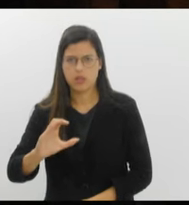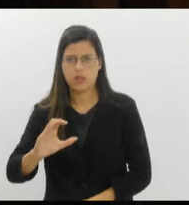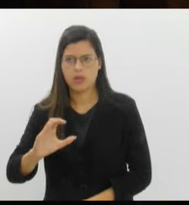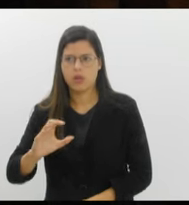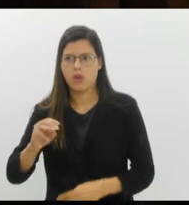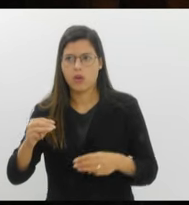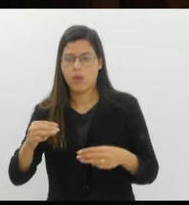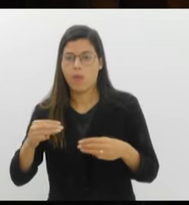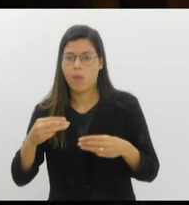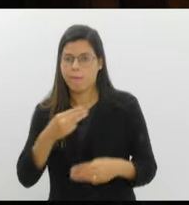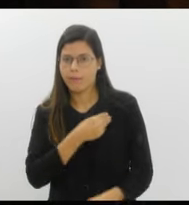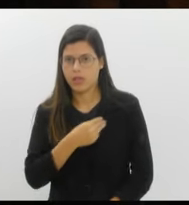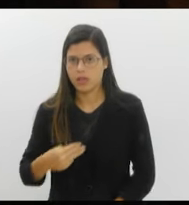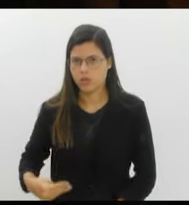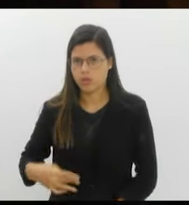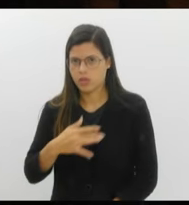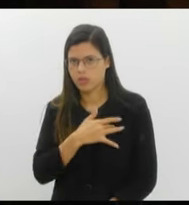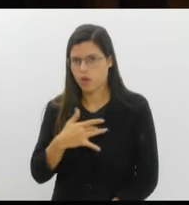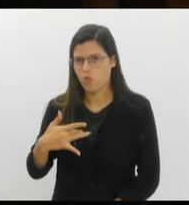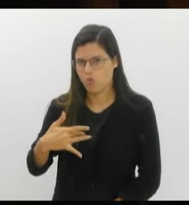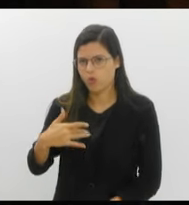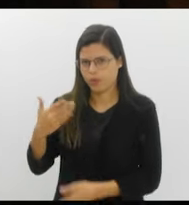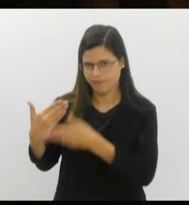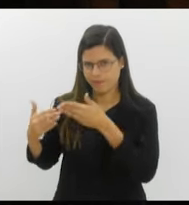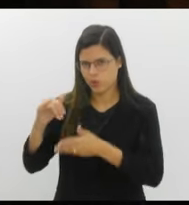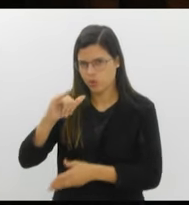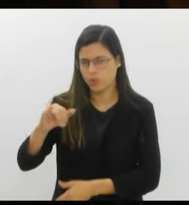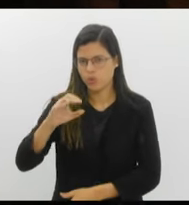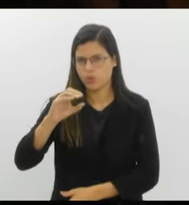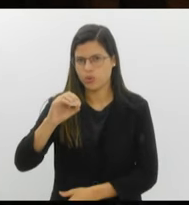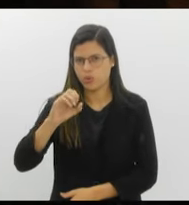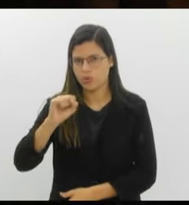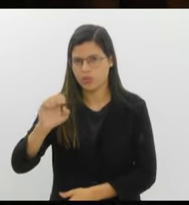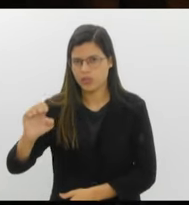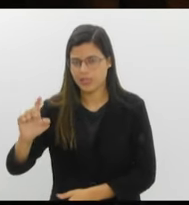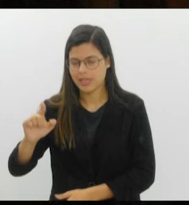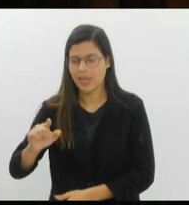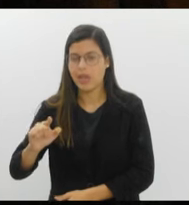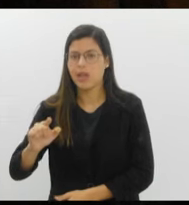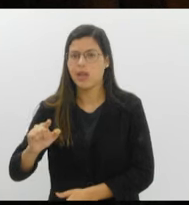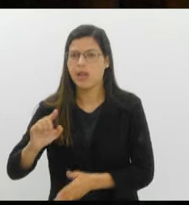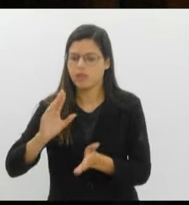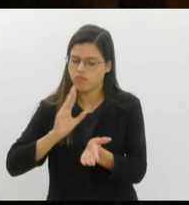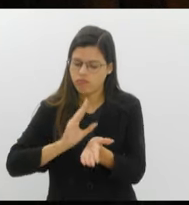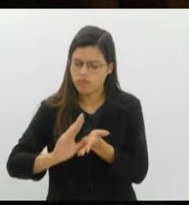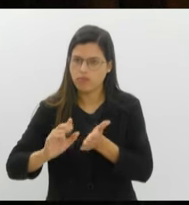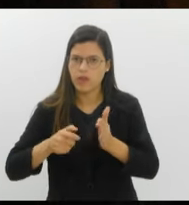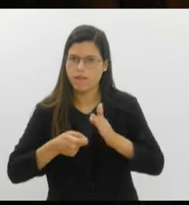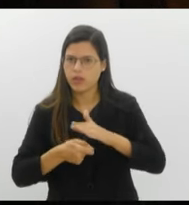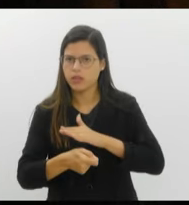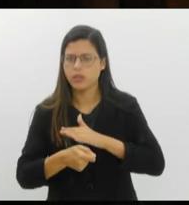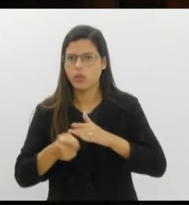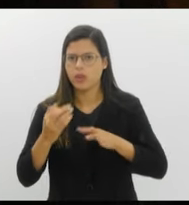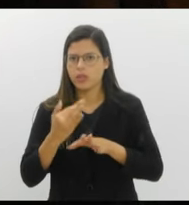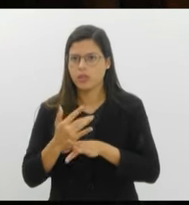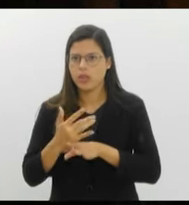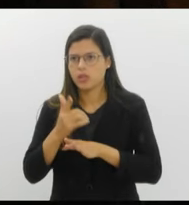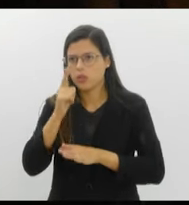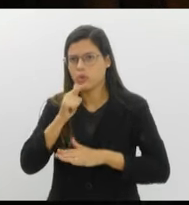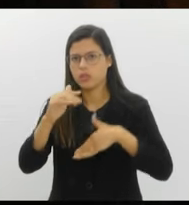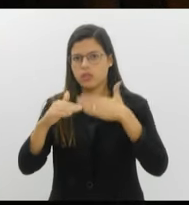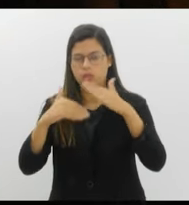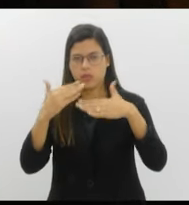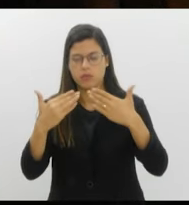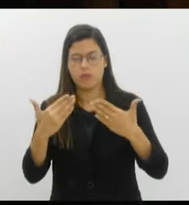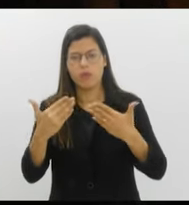Saúde, José Serra, né, implantou, né, e investiu bastante para que as cidades pudessem desenvolver o seu sistema